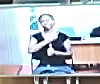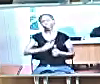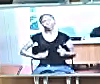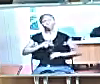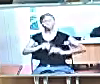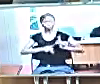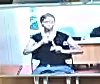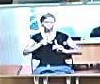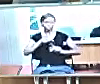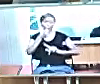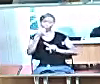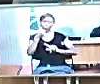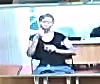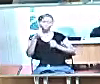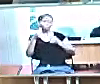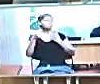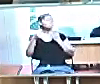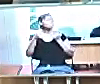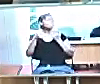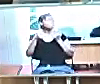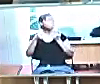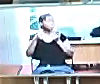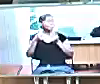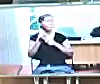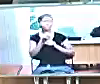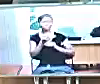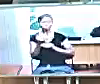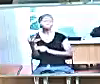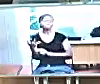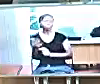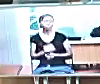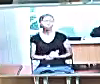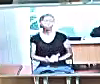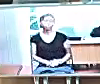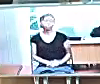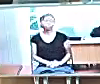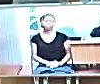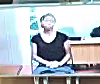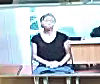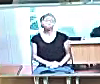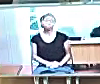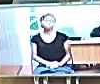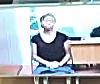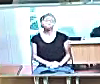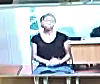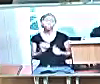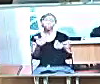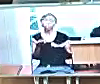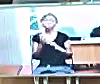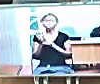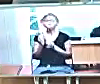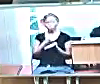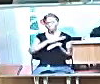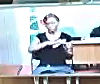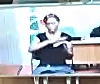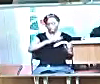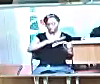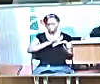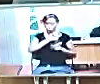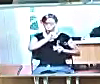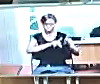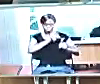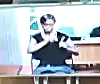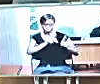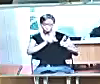vermelhos aí vamos dizer assim negativos pode passar por favor então nas despesas com pessoal na